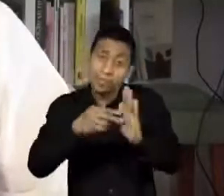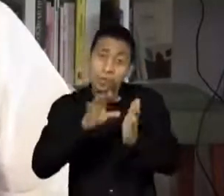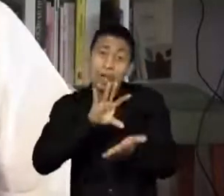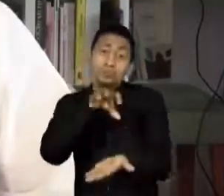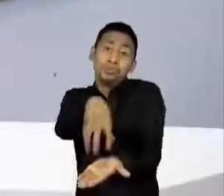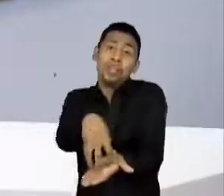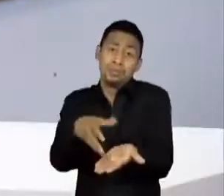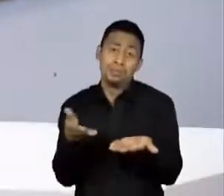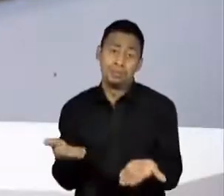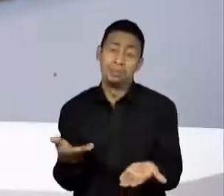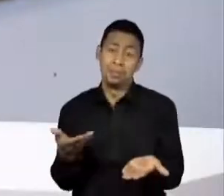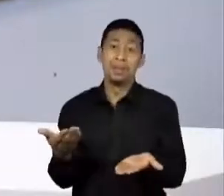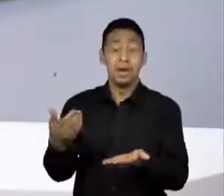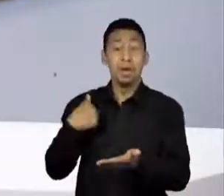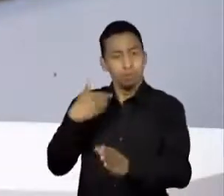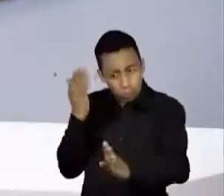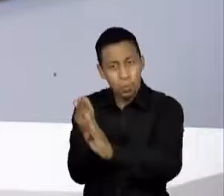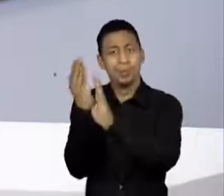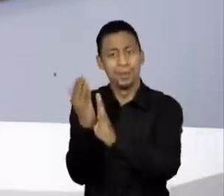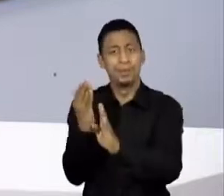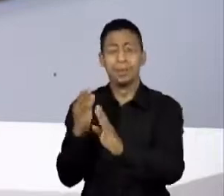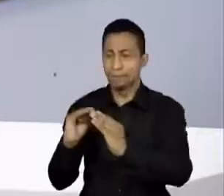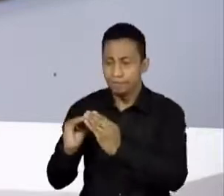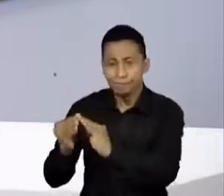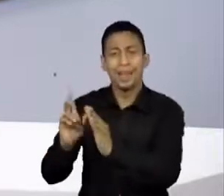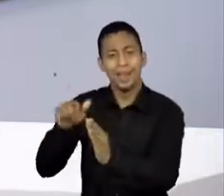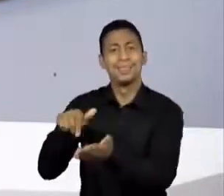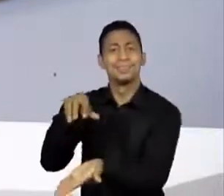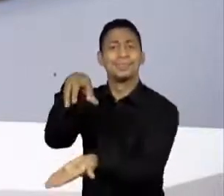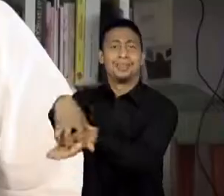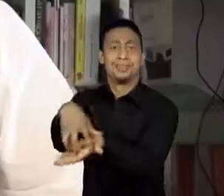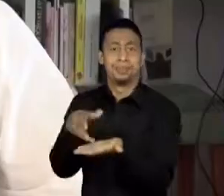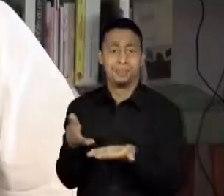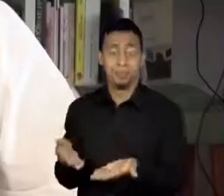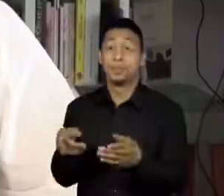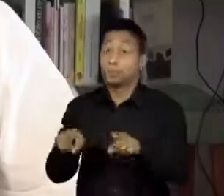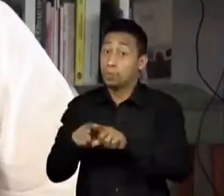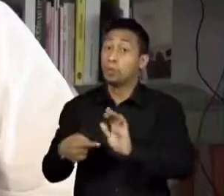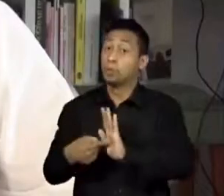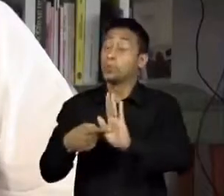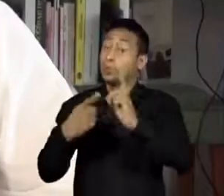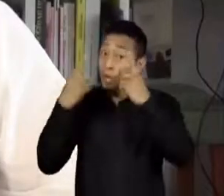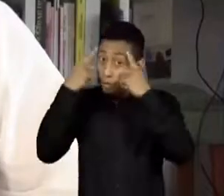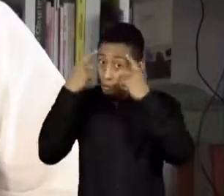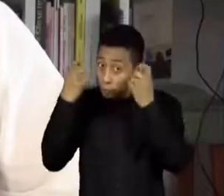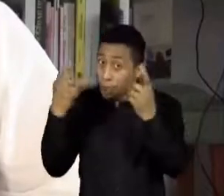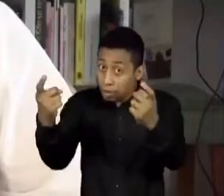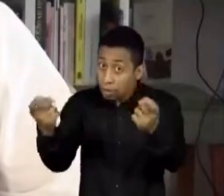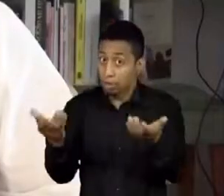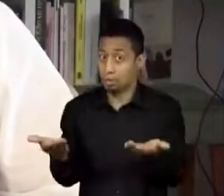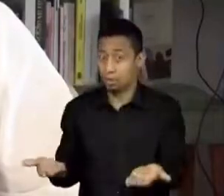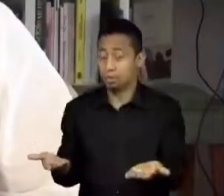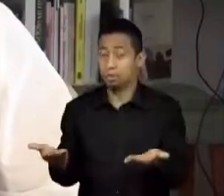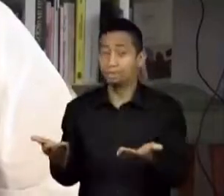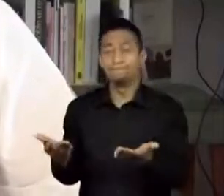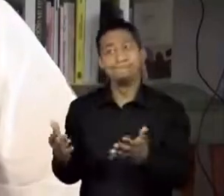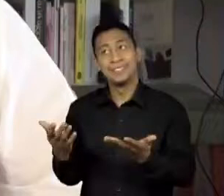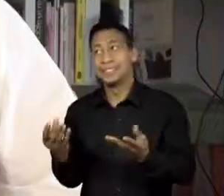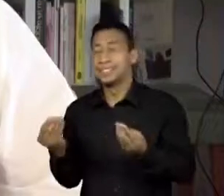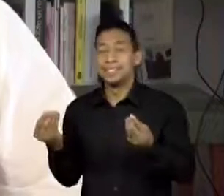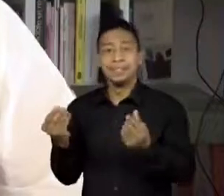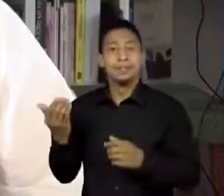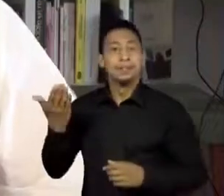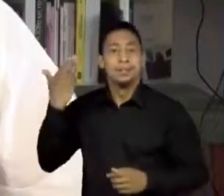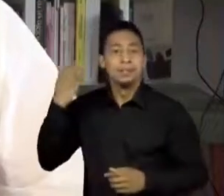descobri que a periferia ao centro E aqui portanto ou também a questão da violência e tudo isso é a gente sempre pensava